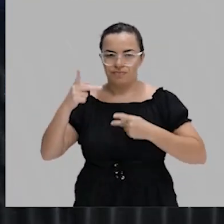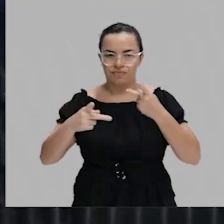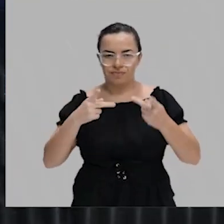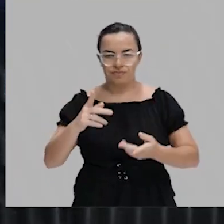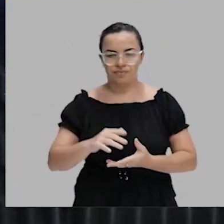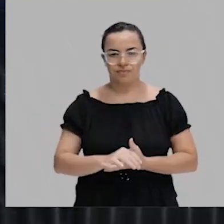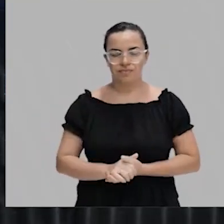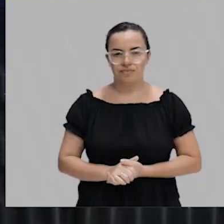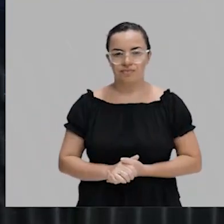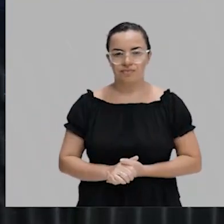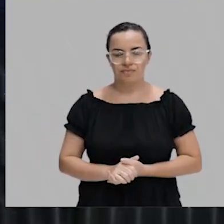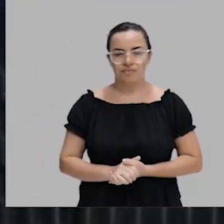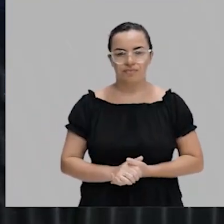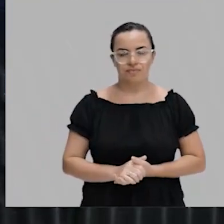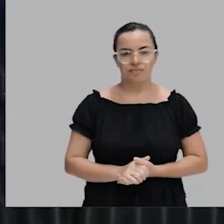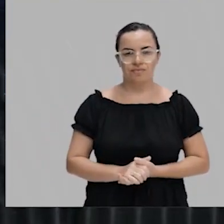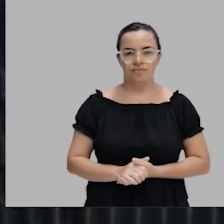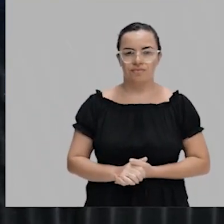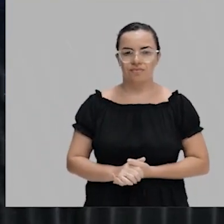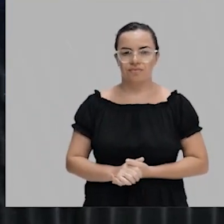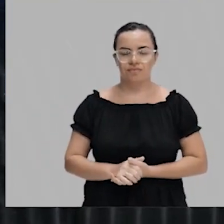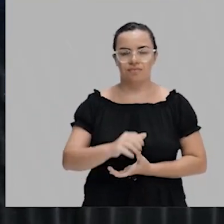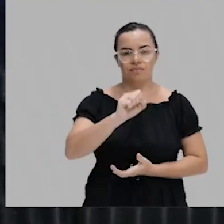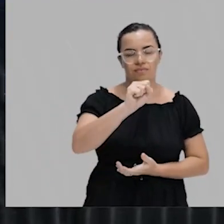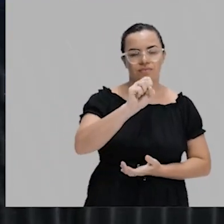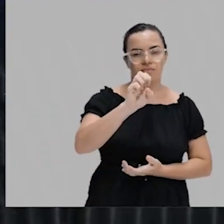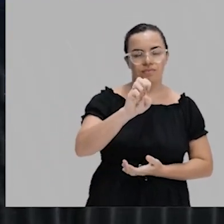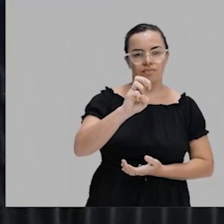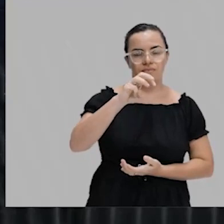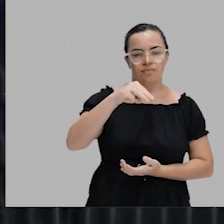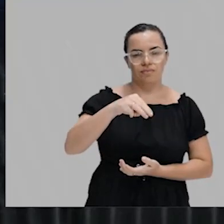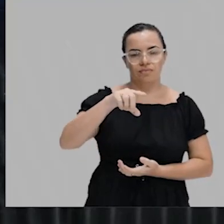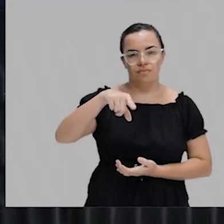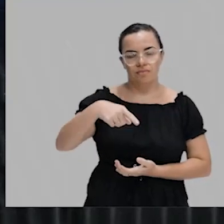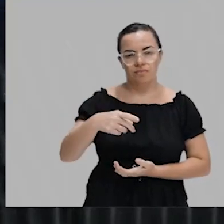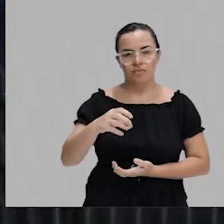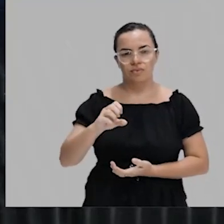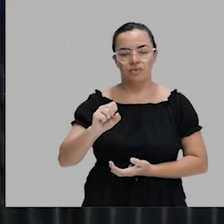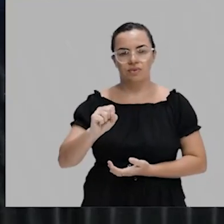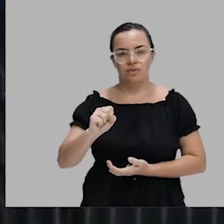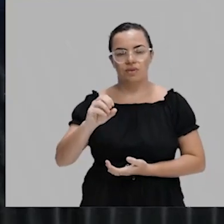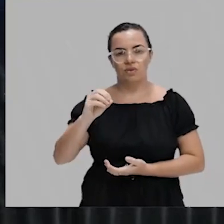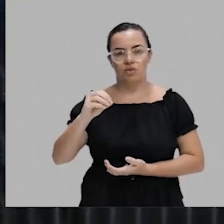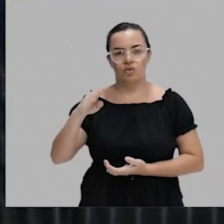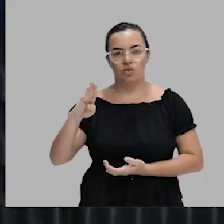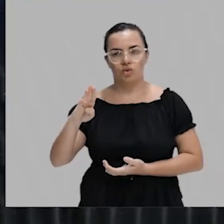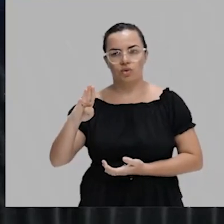Sem, com S. Tá? Sob,